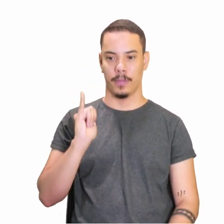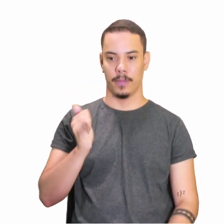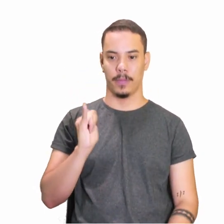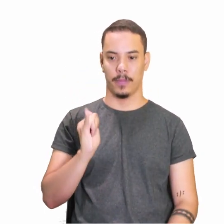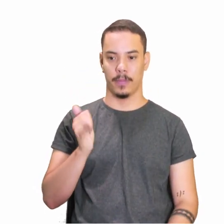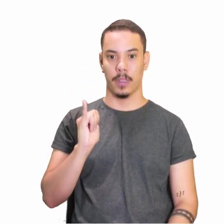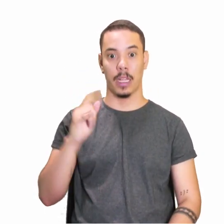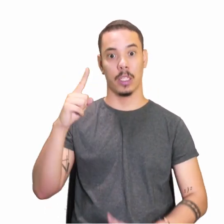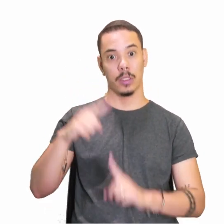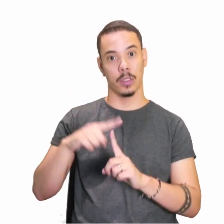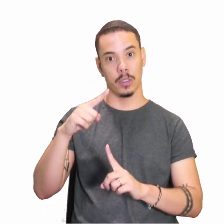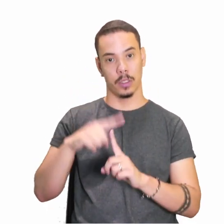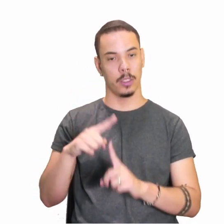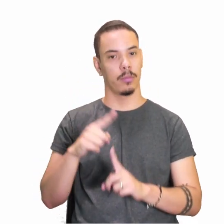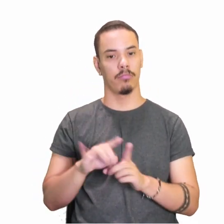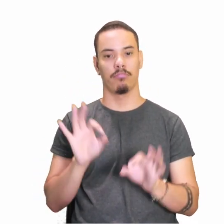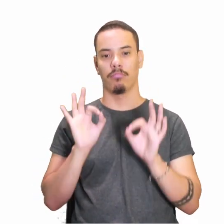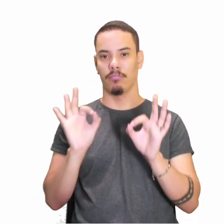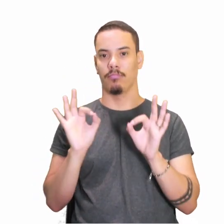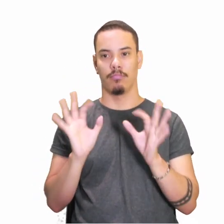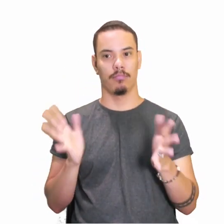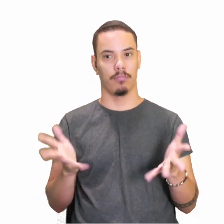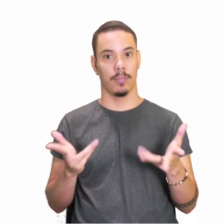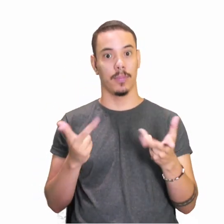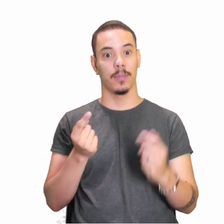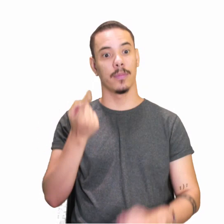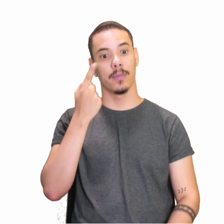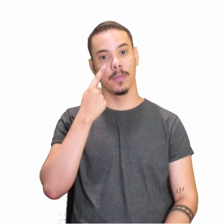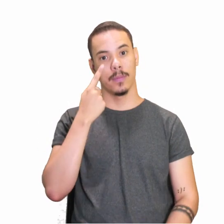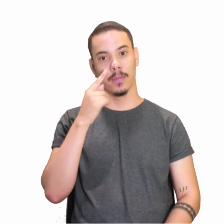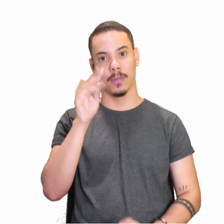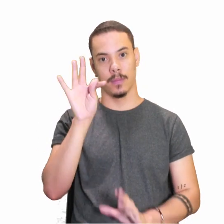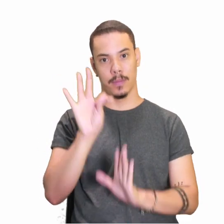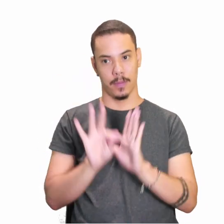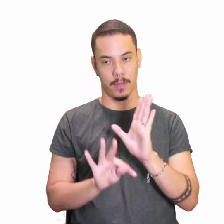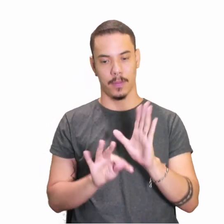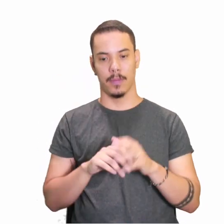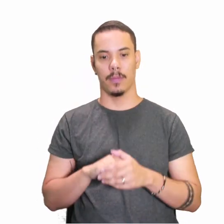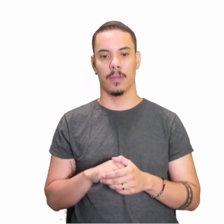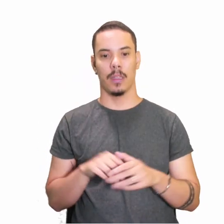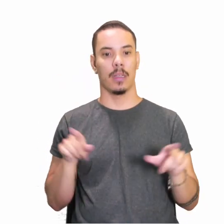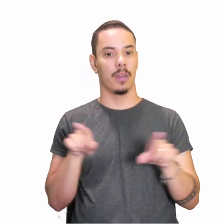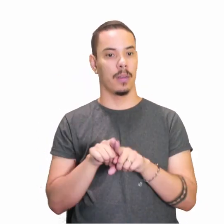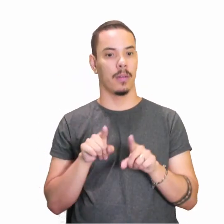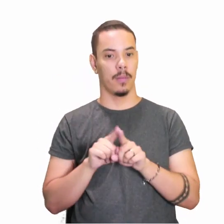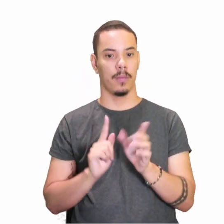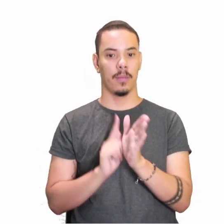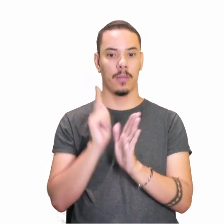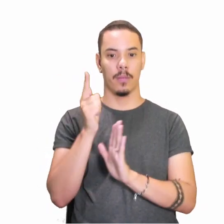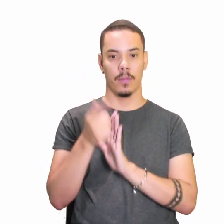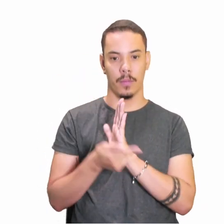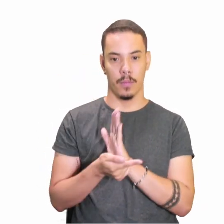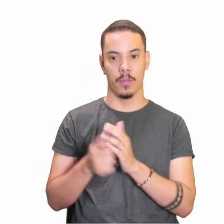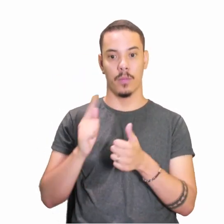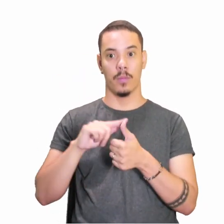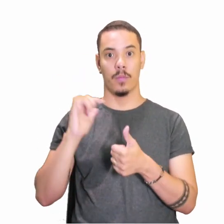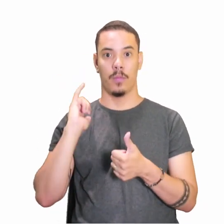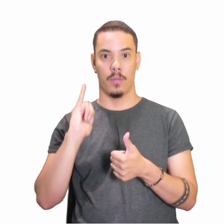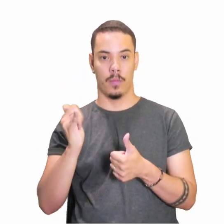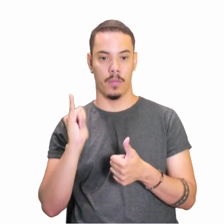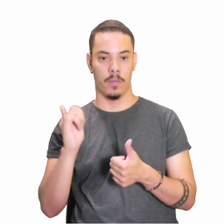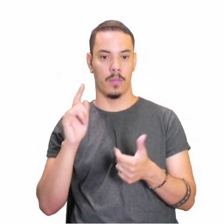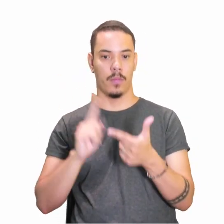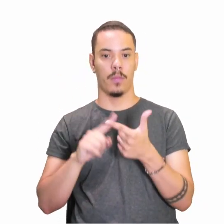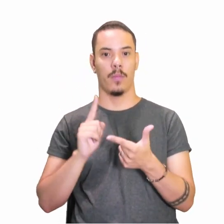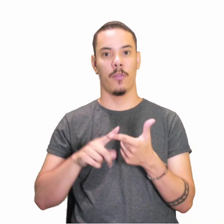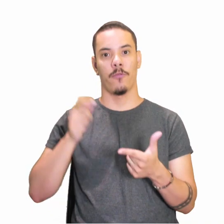Essa tipologia top da galáxia, vamos ver aí o texto narrativo. Vamos ter como gênero contos, crônicas, contos